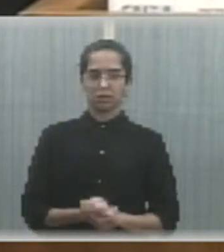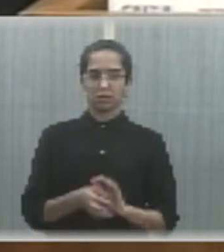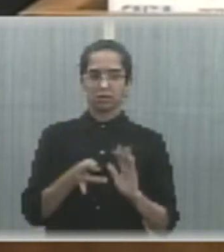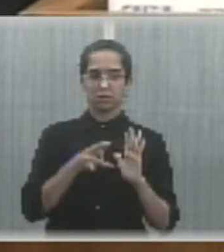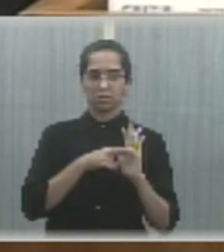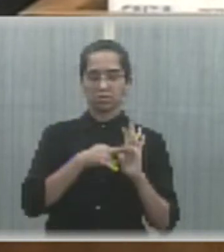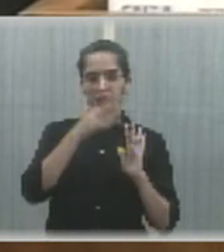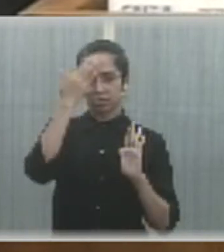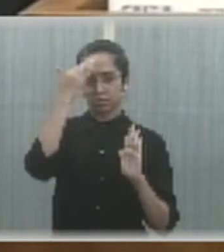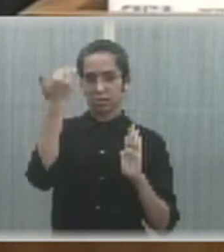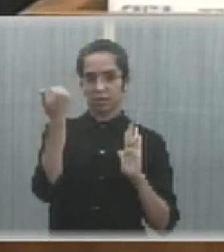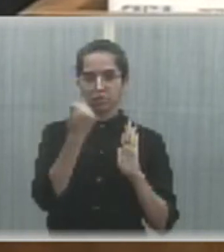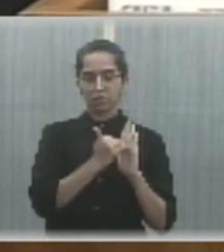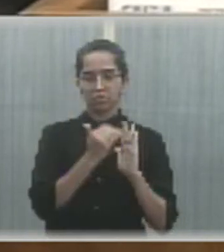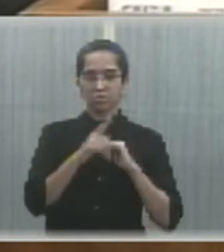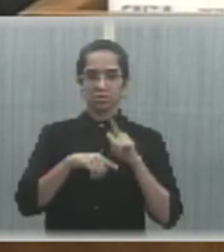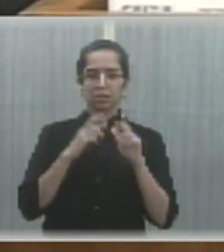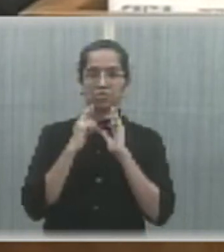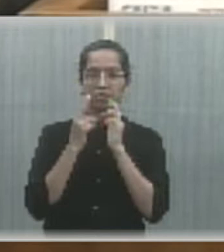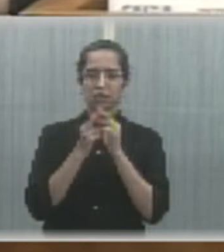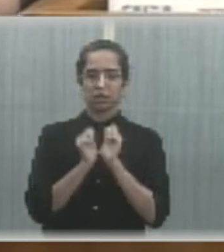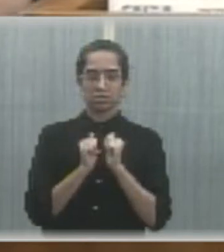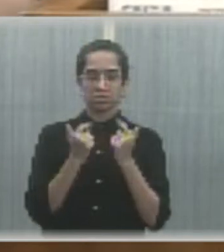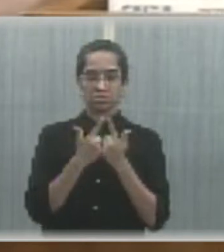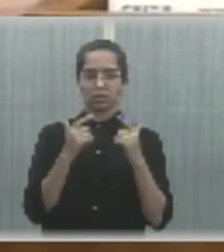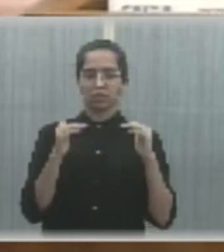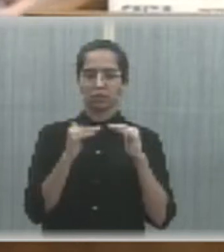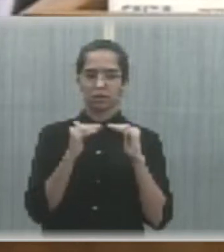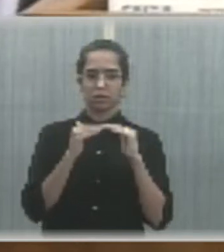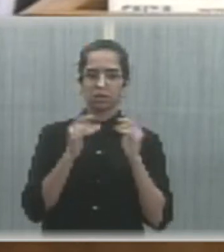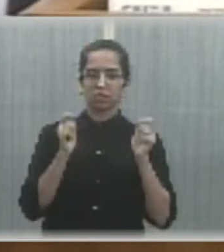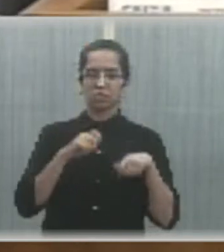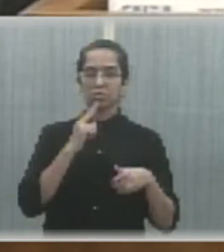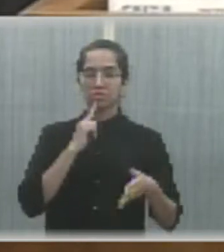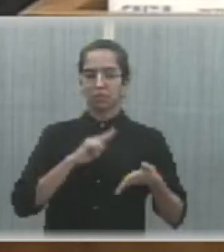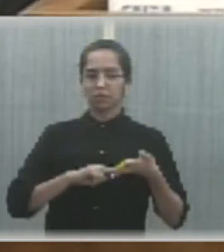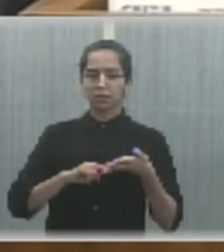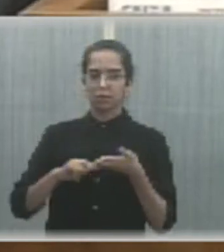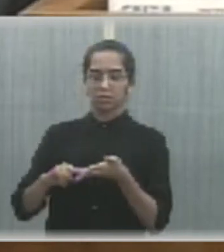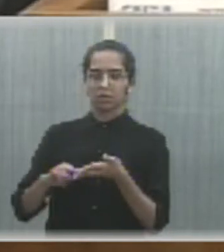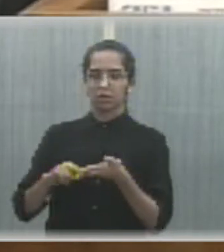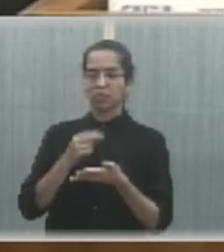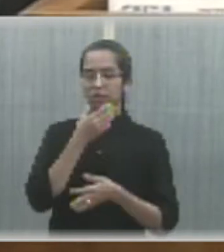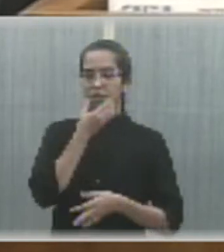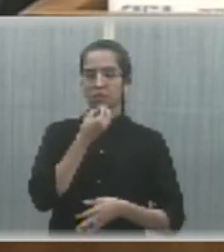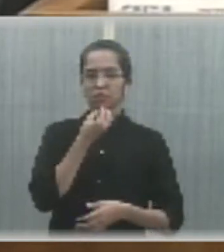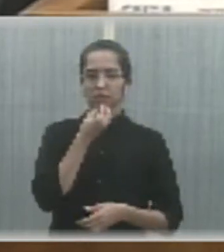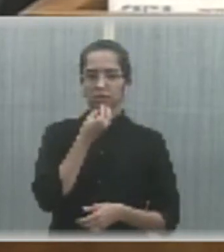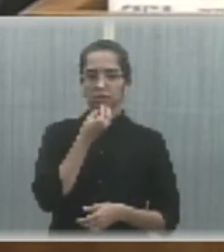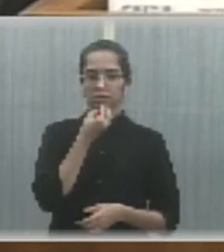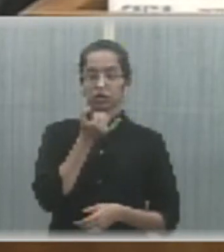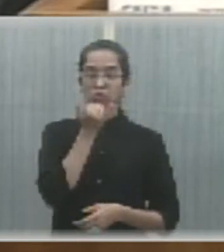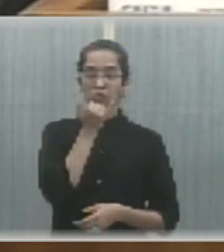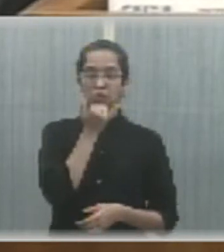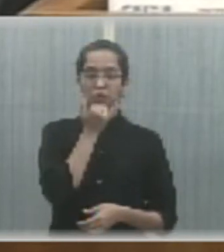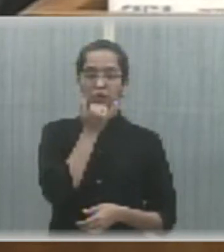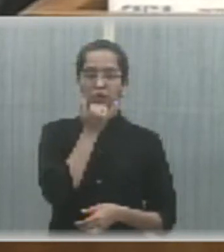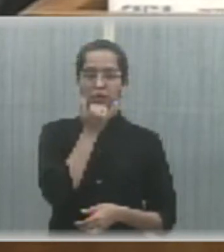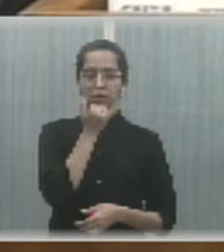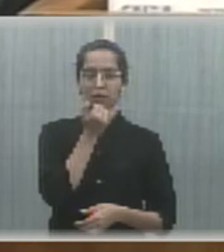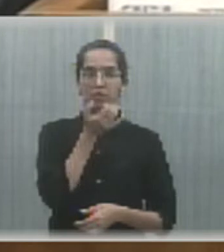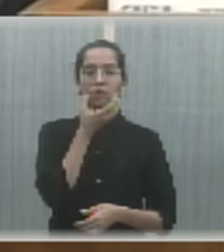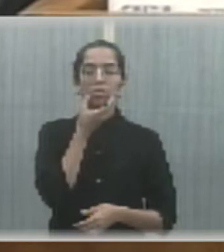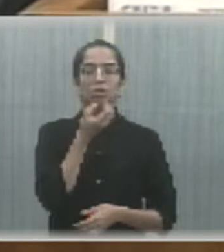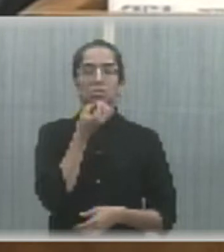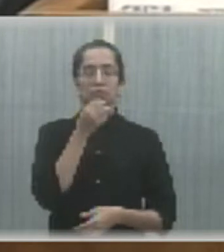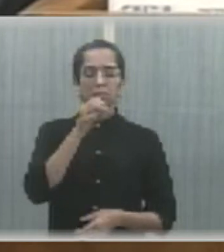requer, na forma regimental, que depois de ouvido o plenário, seja encaminhado expediente ao excelentíssimo senhor Maurício